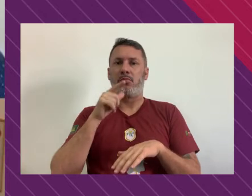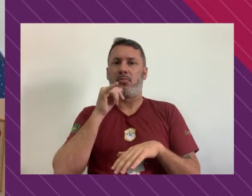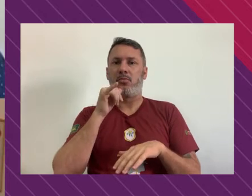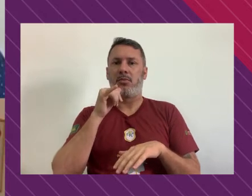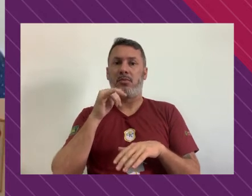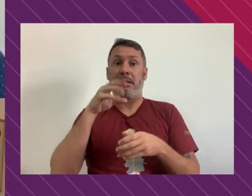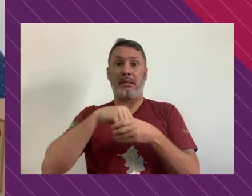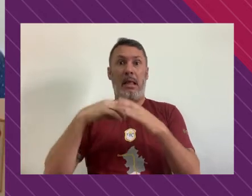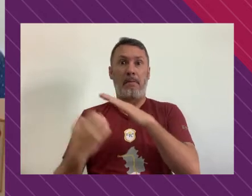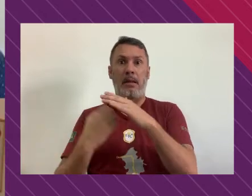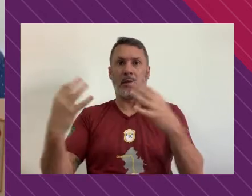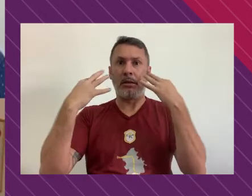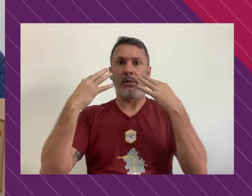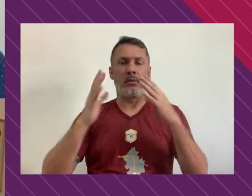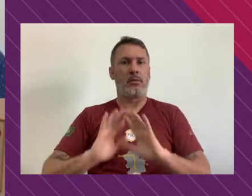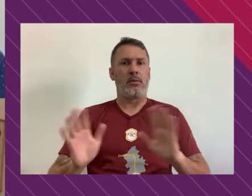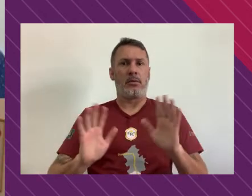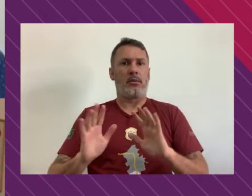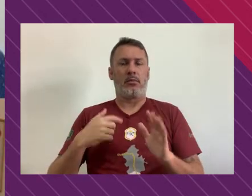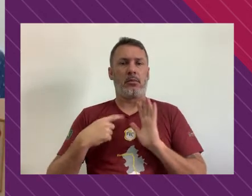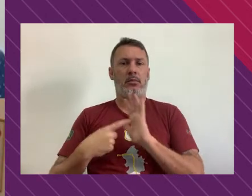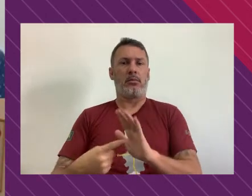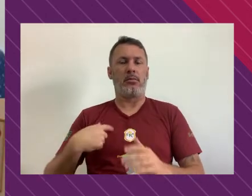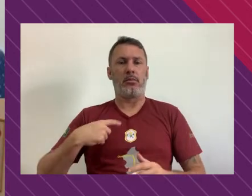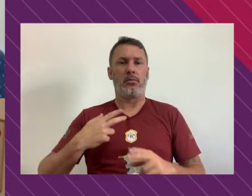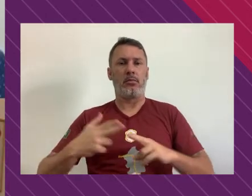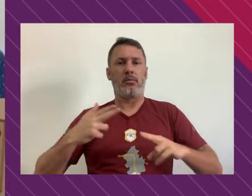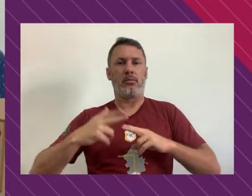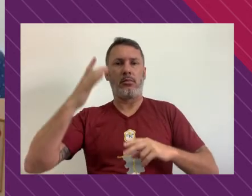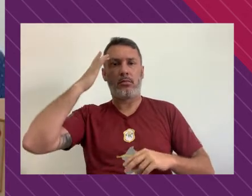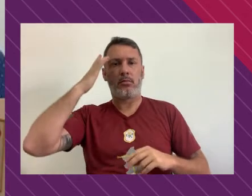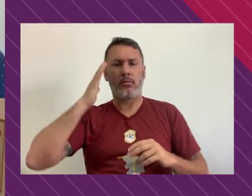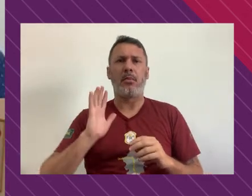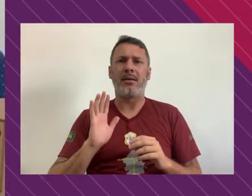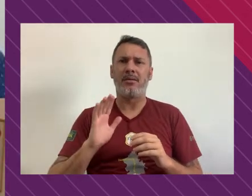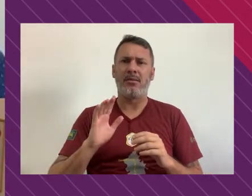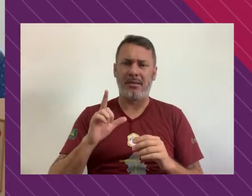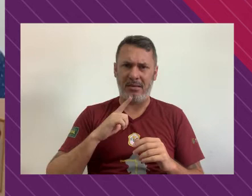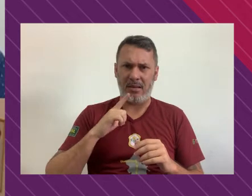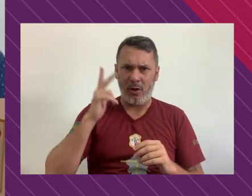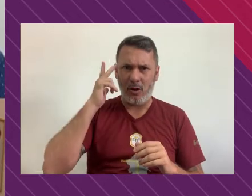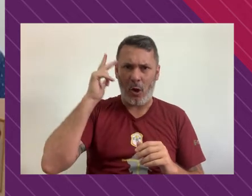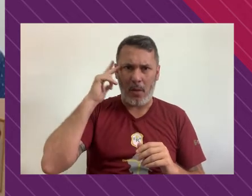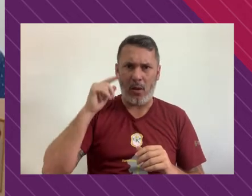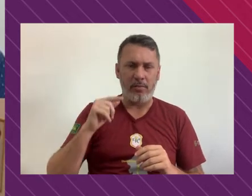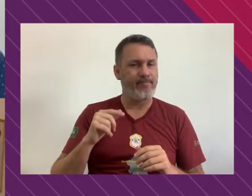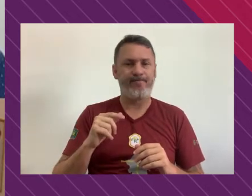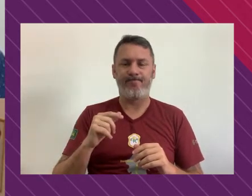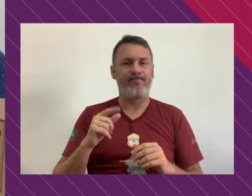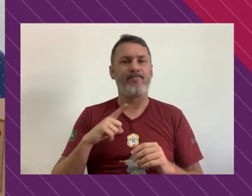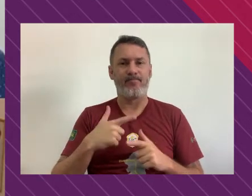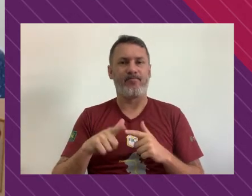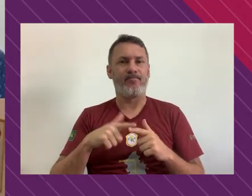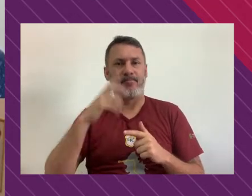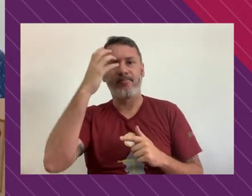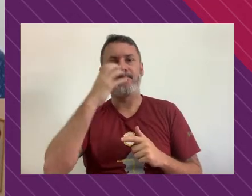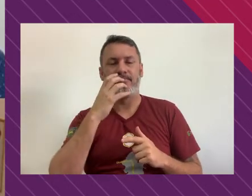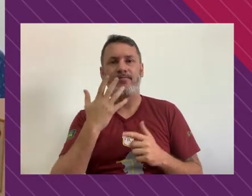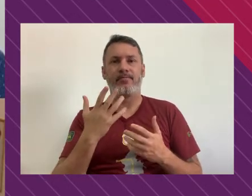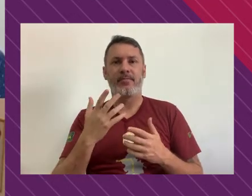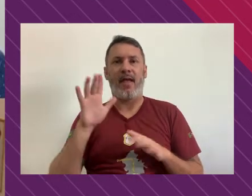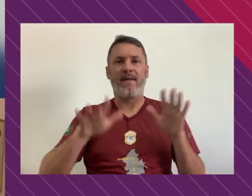analista, coordenador, isso cada vez menos vai ter espaço. A liderança situacional quer dizer que eu entrei na empresa, por